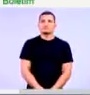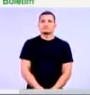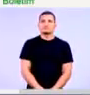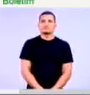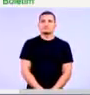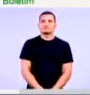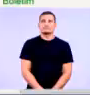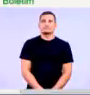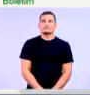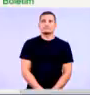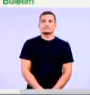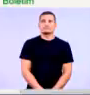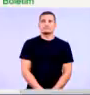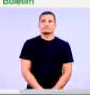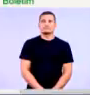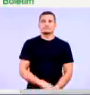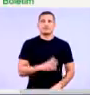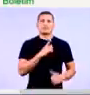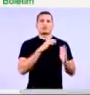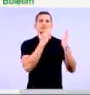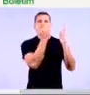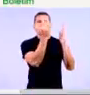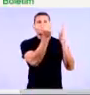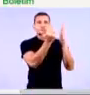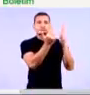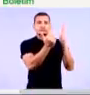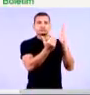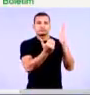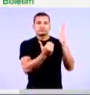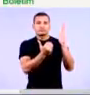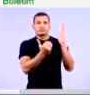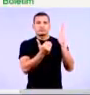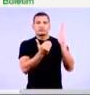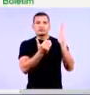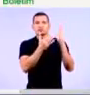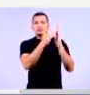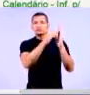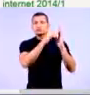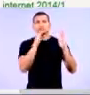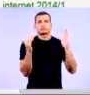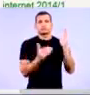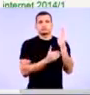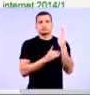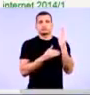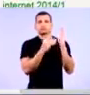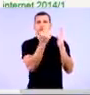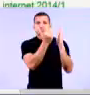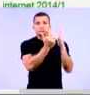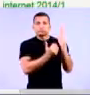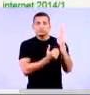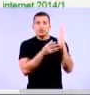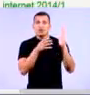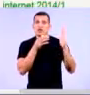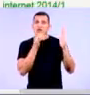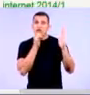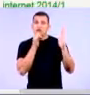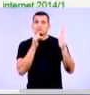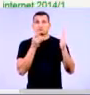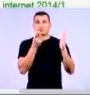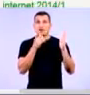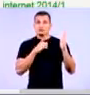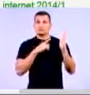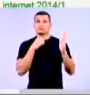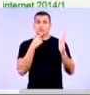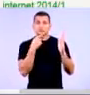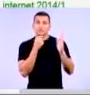Você vai ter a relação de tudo que está à sua disposição aqui. Então, se você tiver dúvidas, você deve postar no